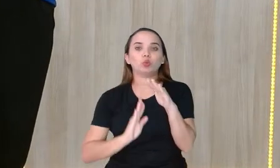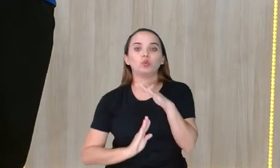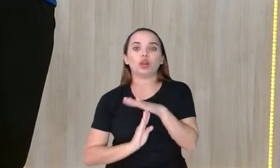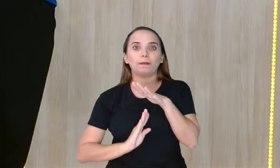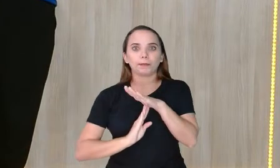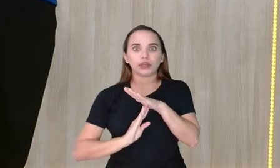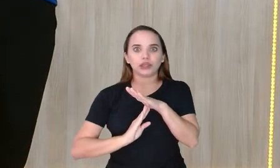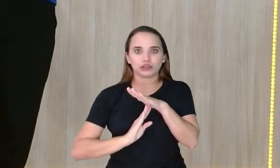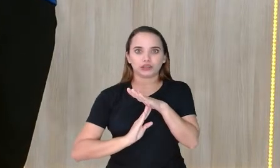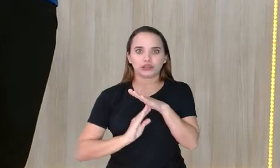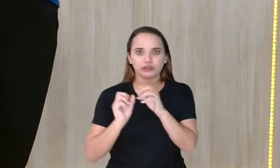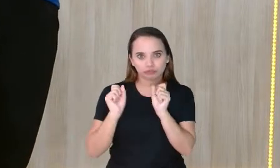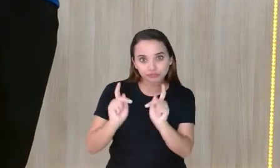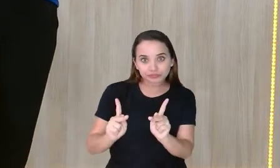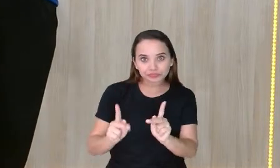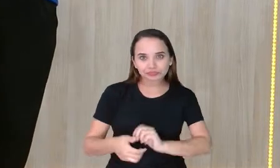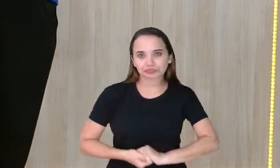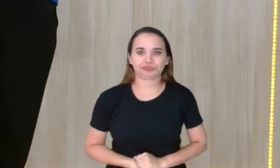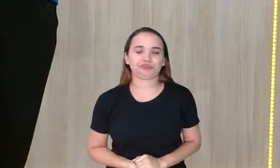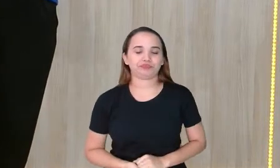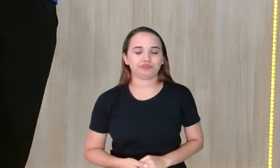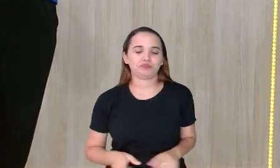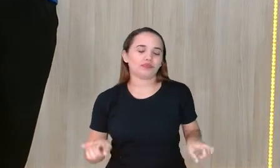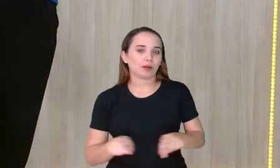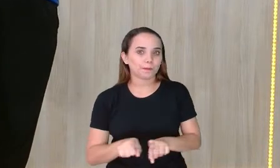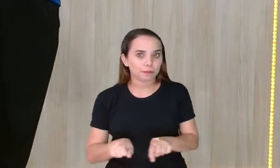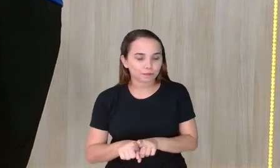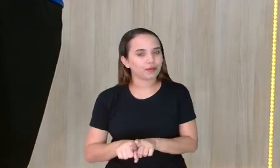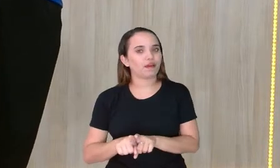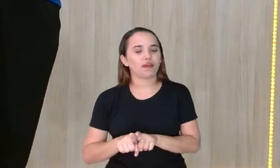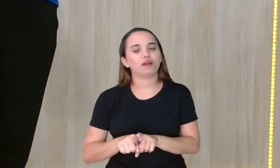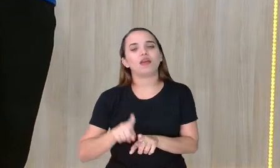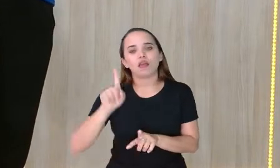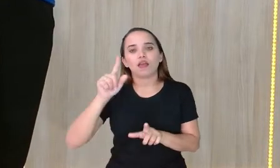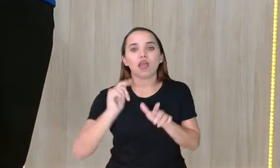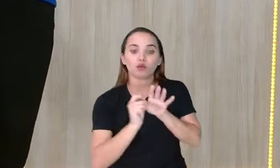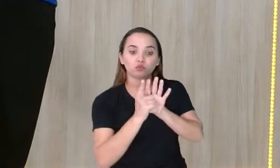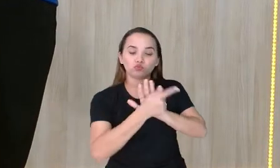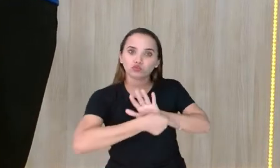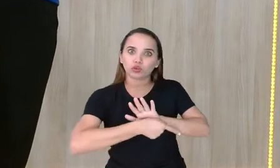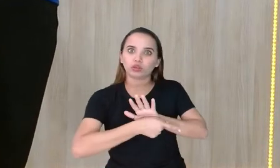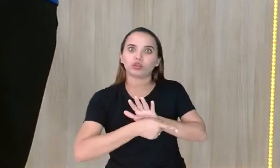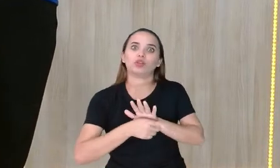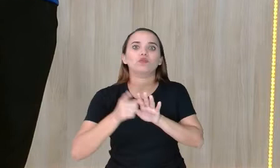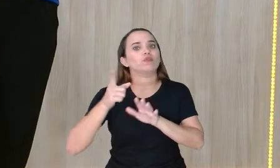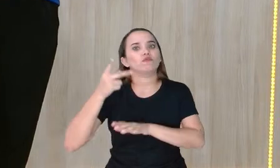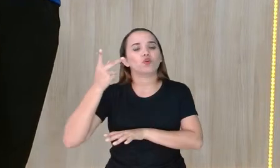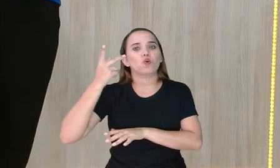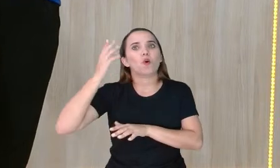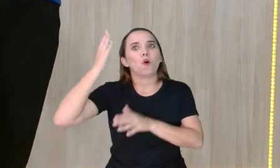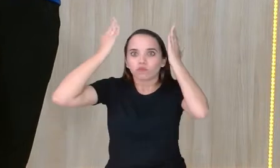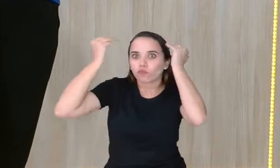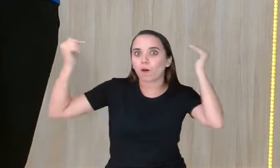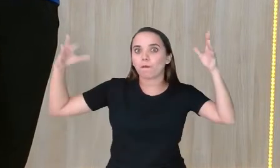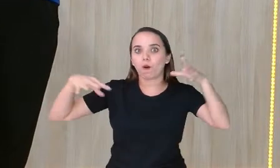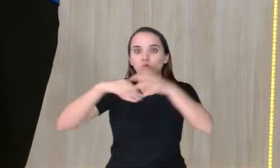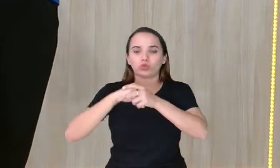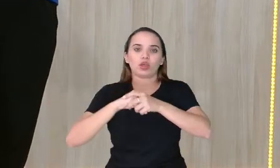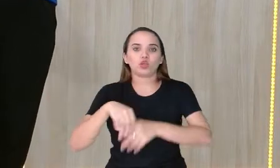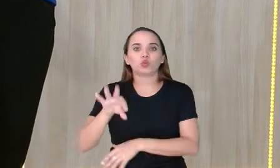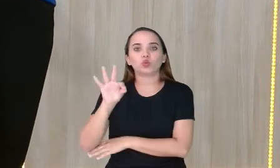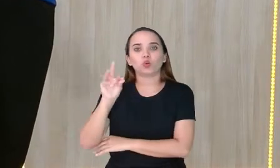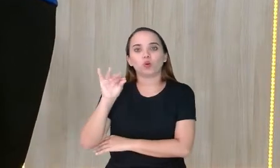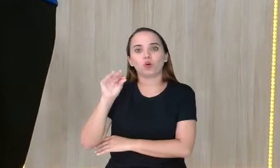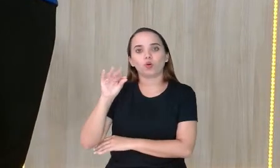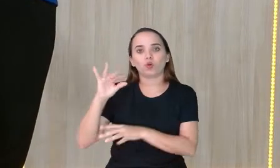limitado. Tá? Inclusive, foi um gênero que bombou muito no Twitter. Porque, à época, o Twitter tinha